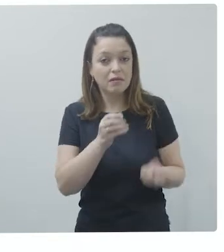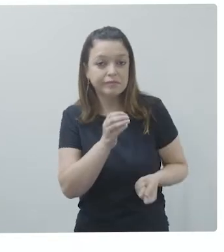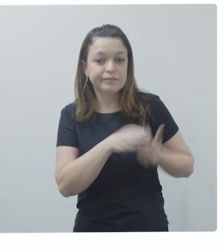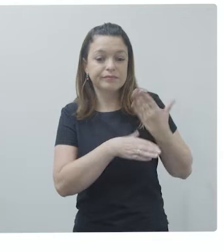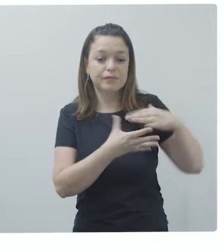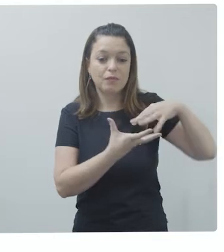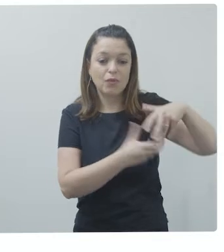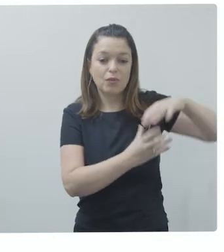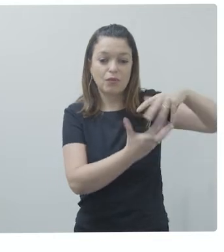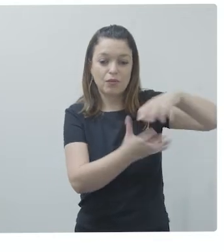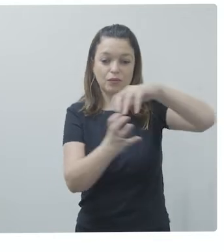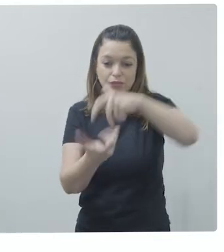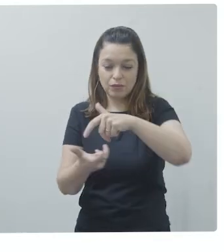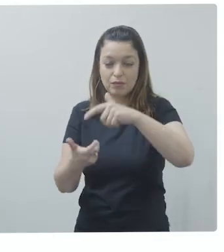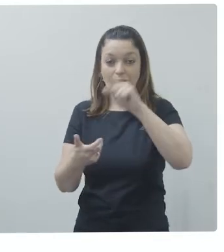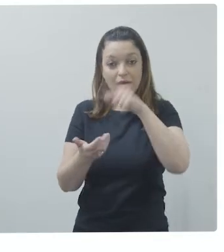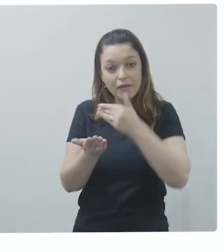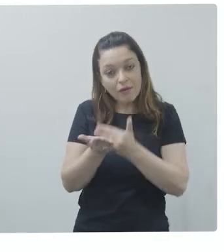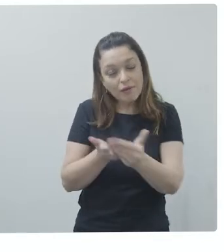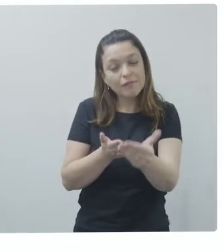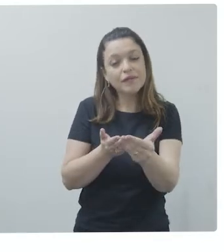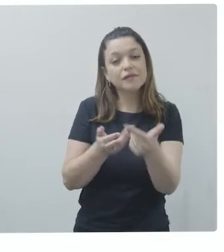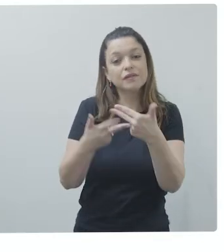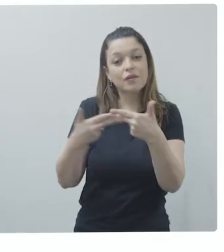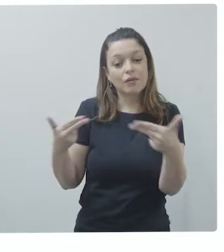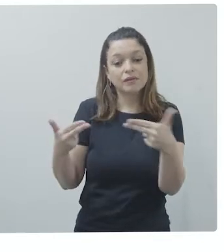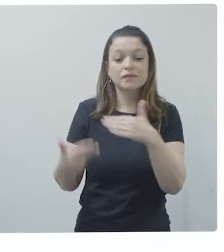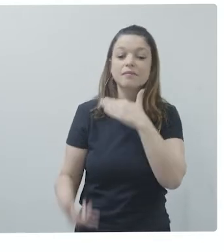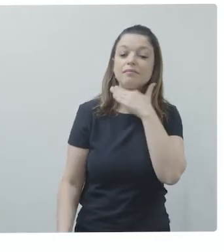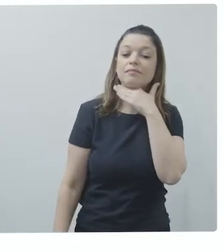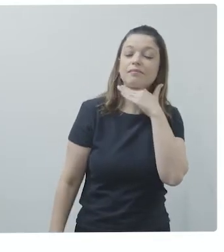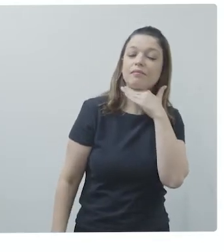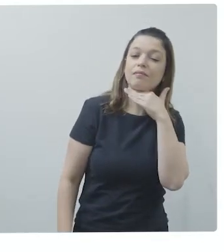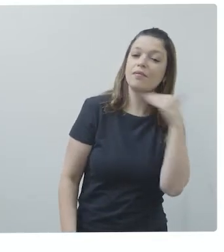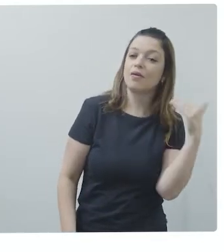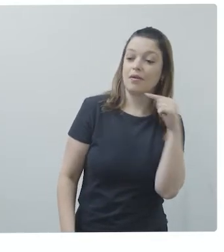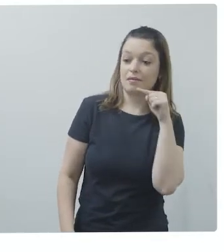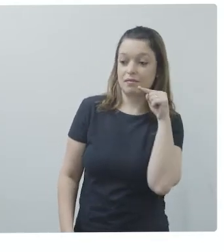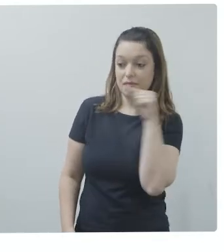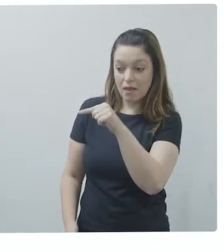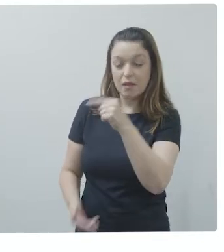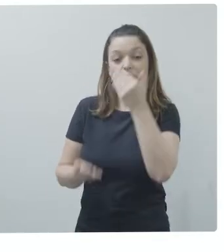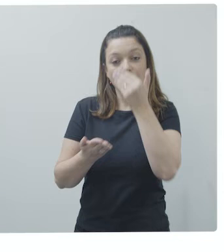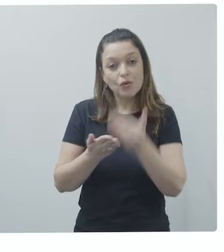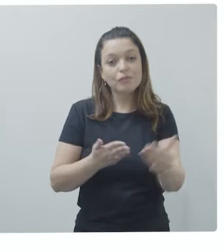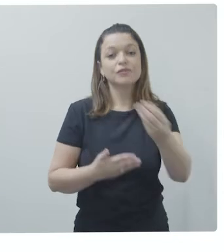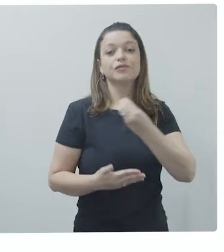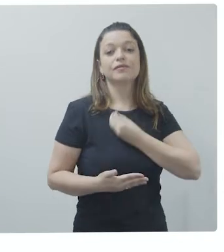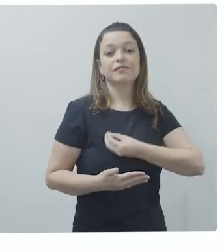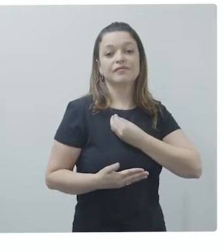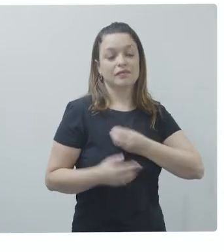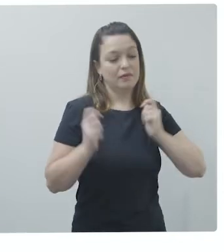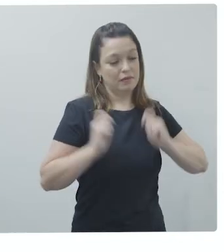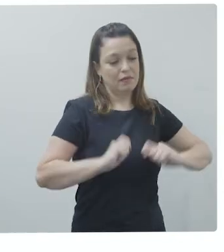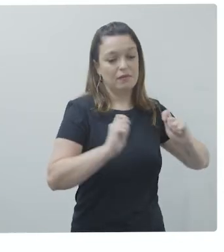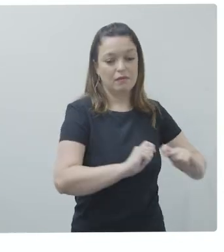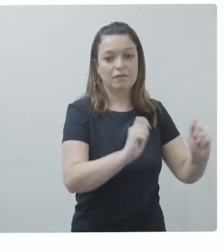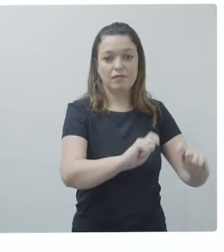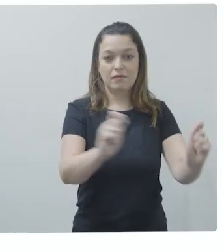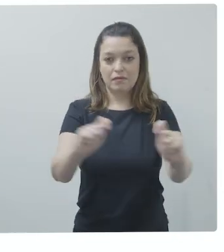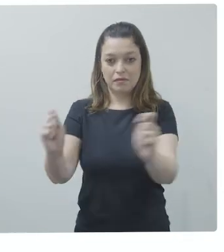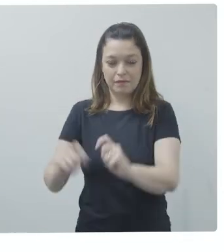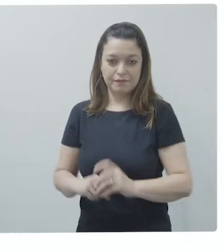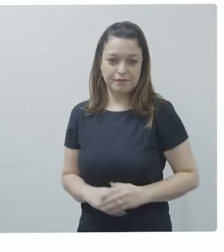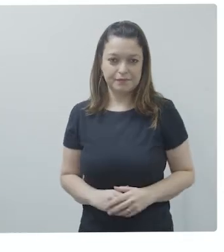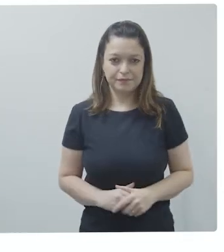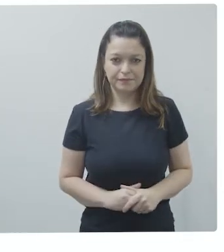foi o princípio de todas as coisas. A morte que tornou toda a vida possível.